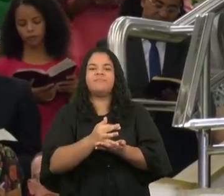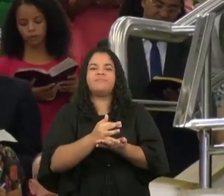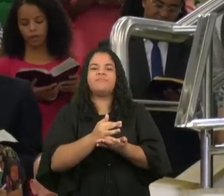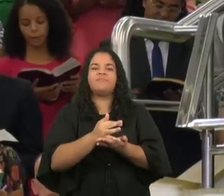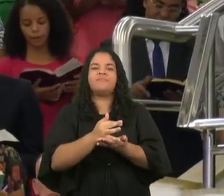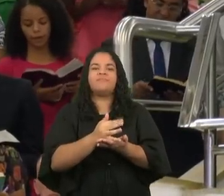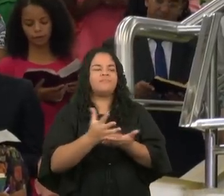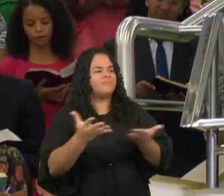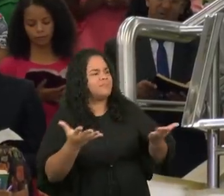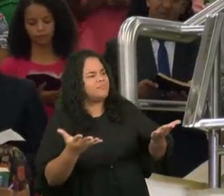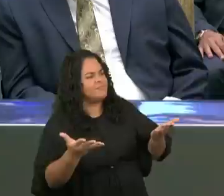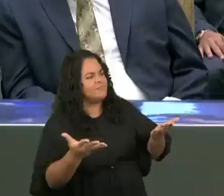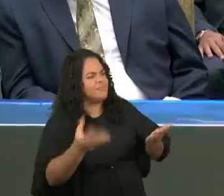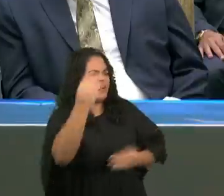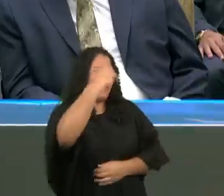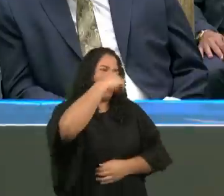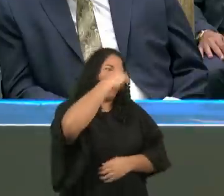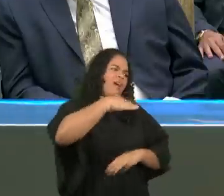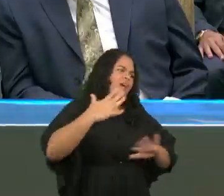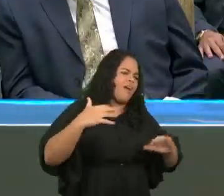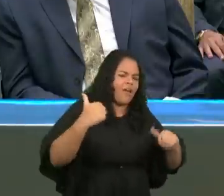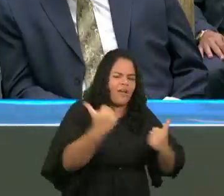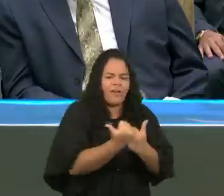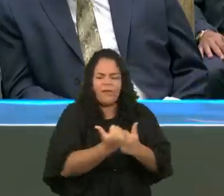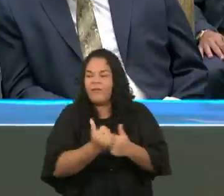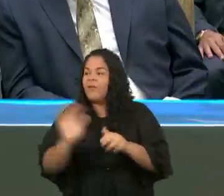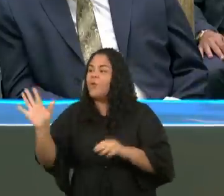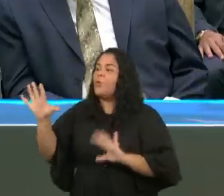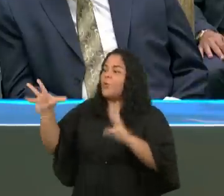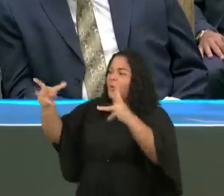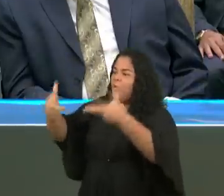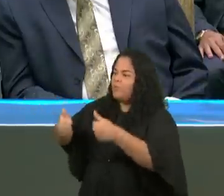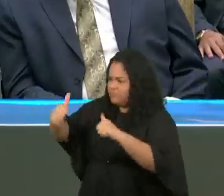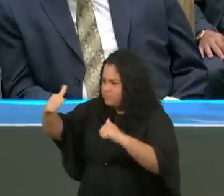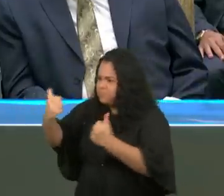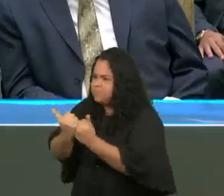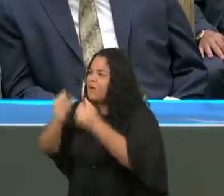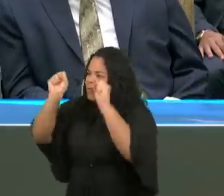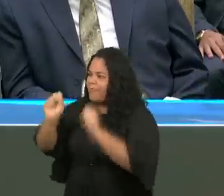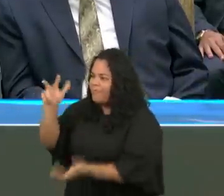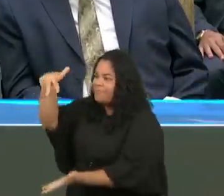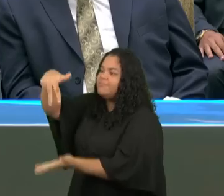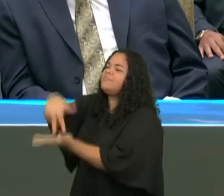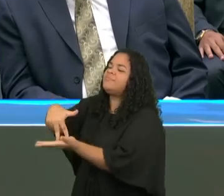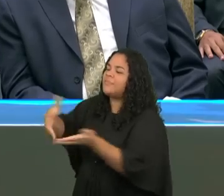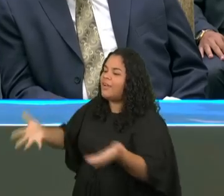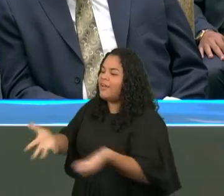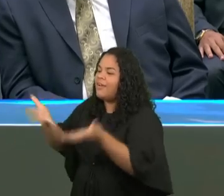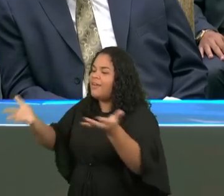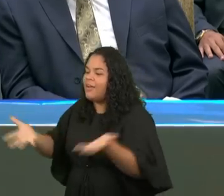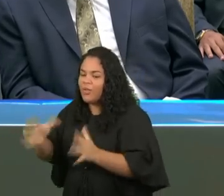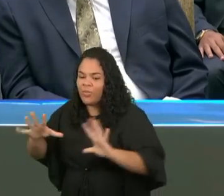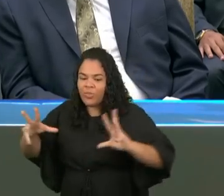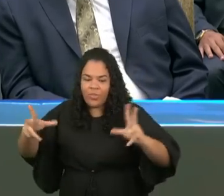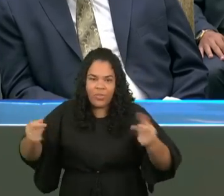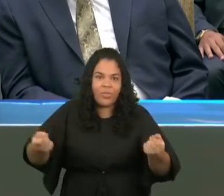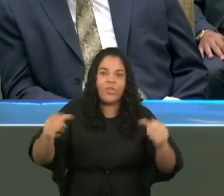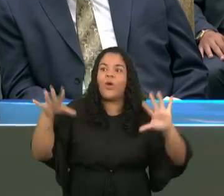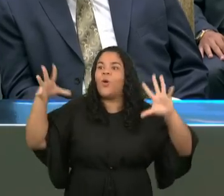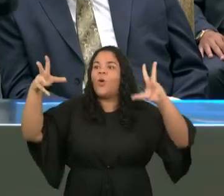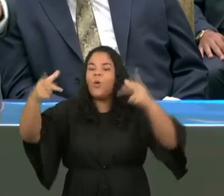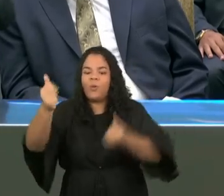Está fraco, vamos ajudar toda esta parte de cá também. Vamos nos levantar e vamos ler. Todo meio, vamos levantar, fica em